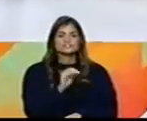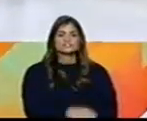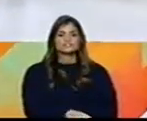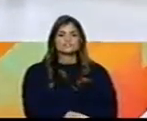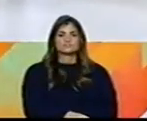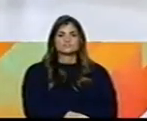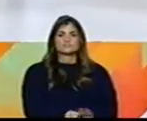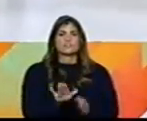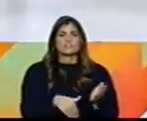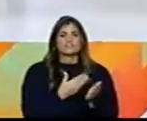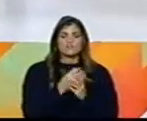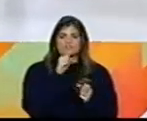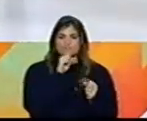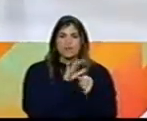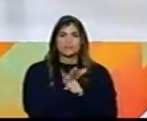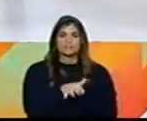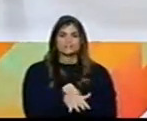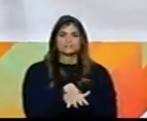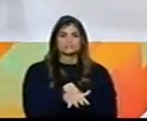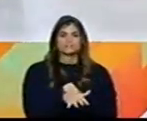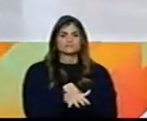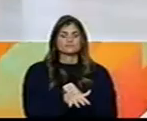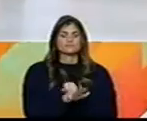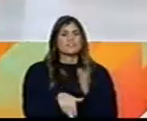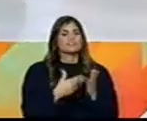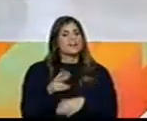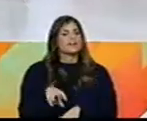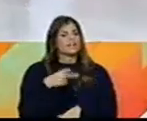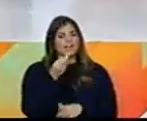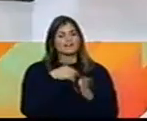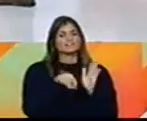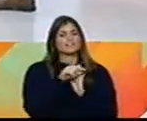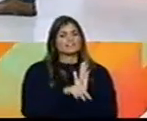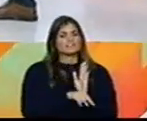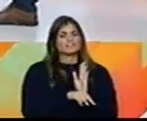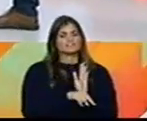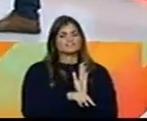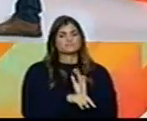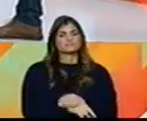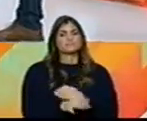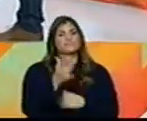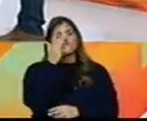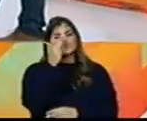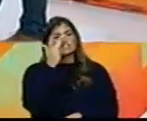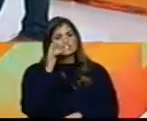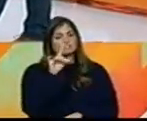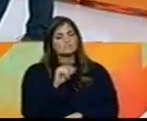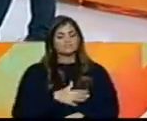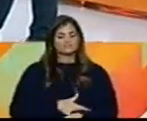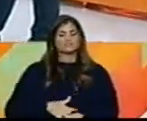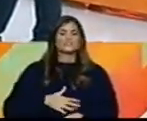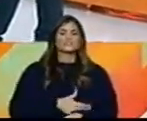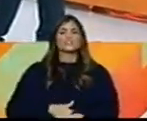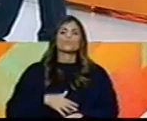esses sais minerais do mar e enriquece a receita. Vai facilitar os vossos produtos. Vai facilitar também a digestão do